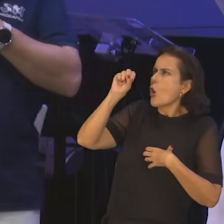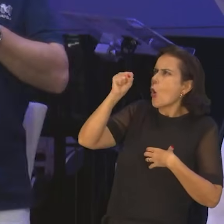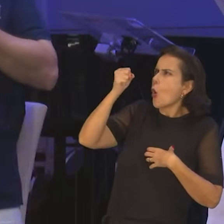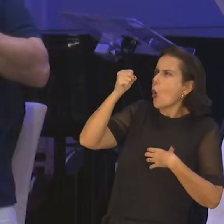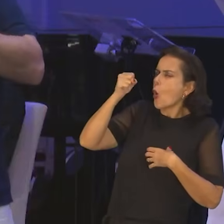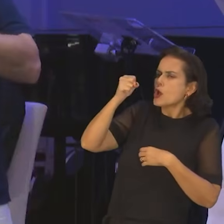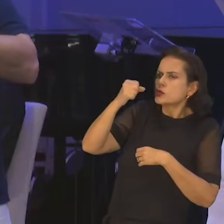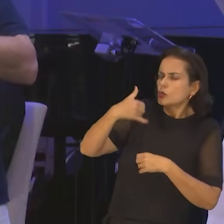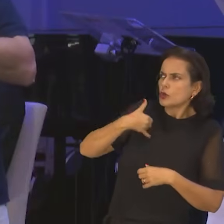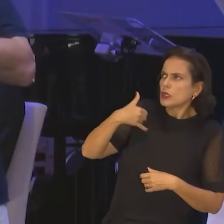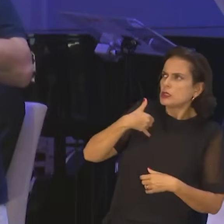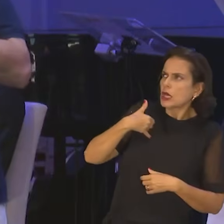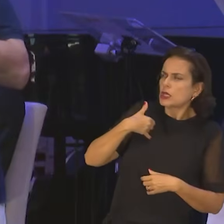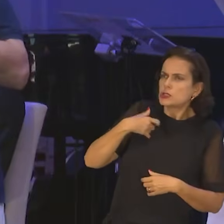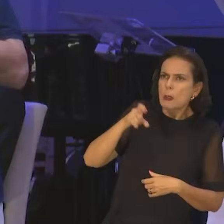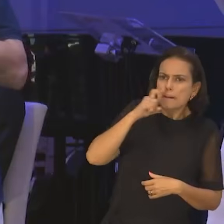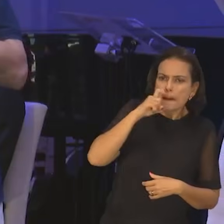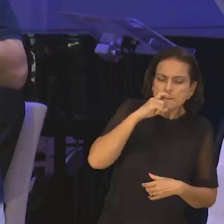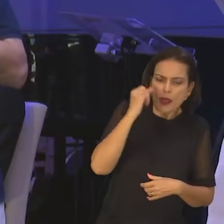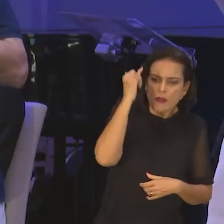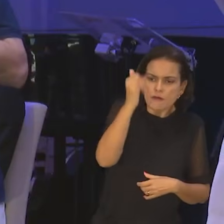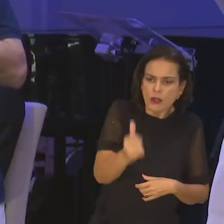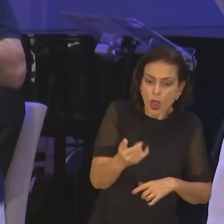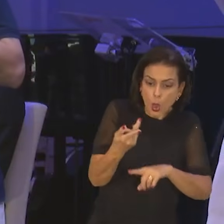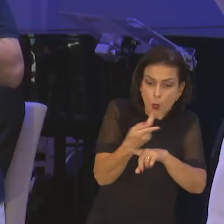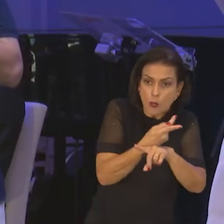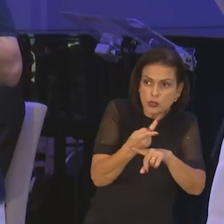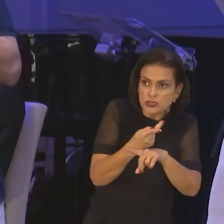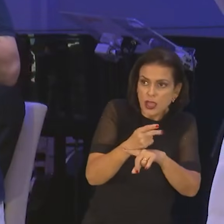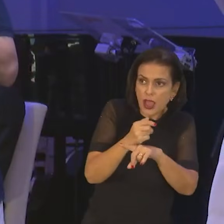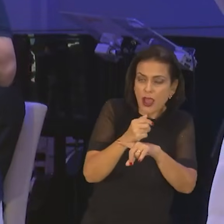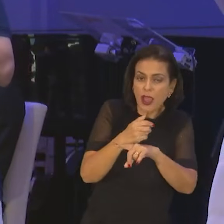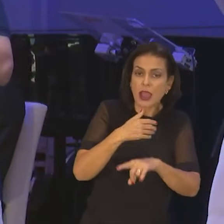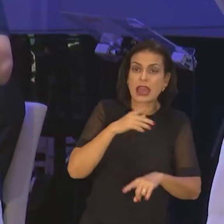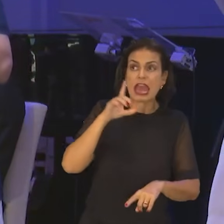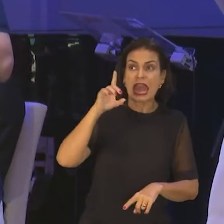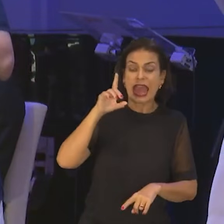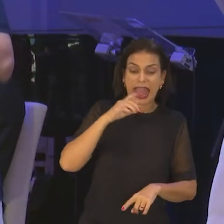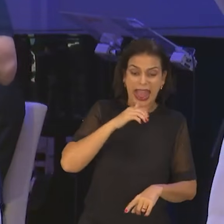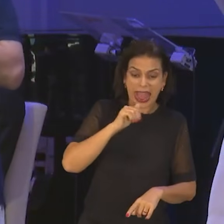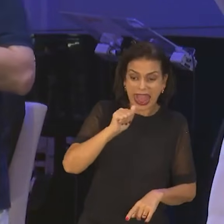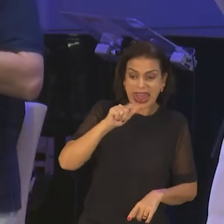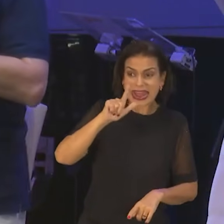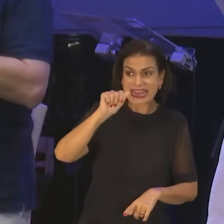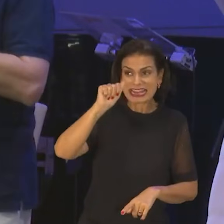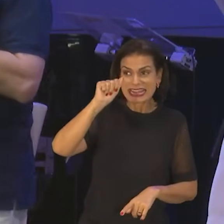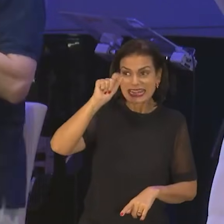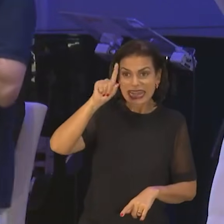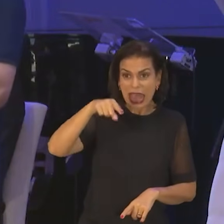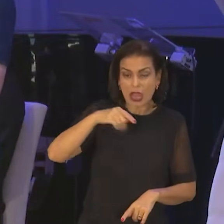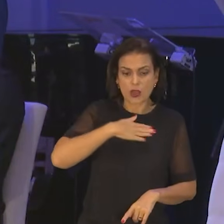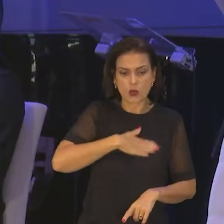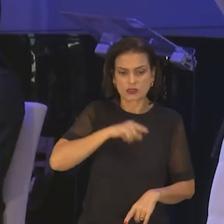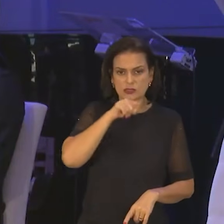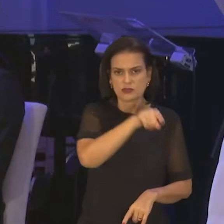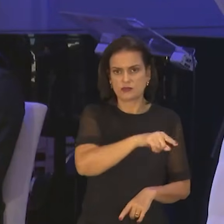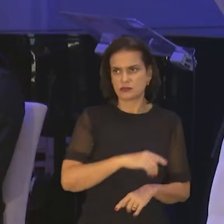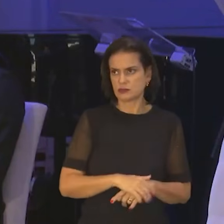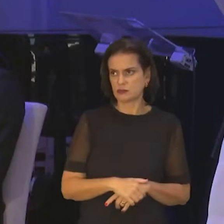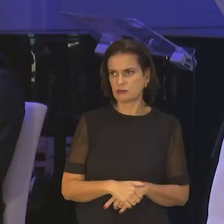idade, naquele momento que meu pai me disse: busca agradar a Allah.